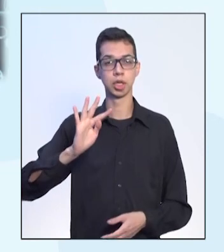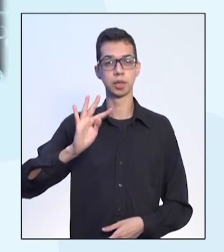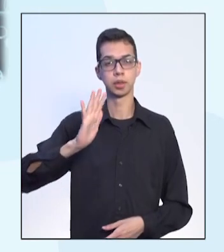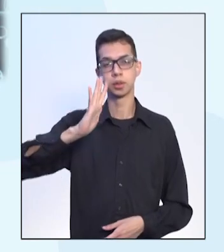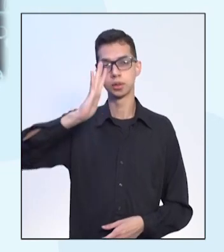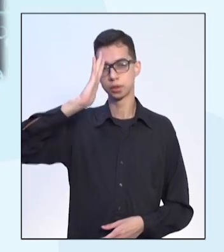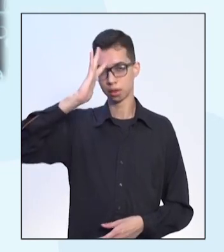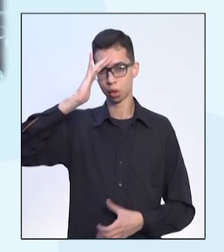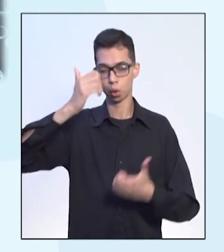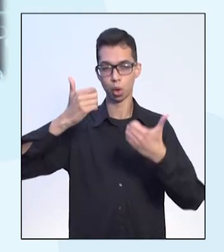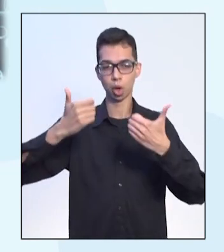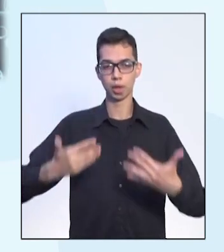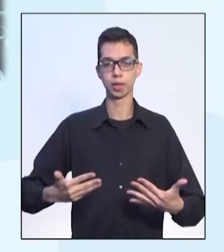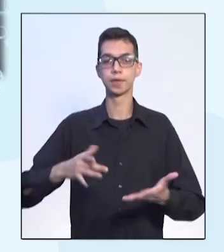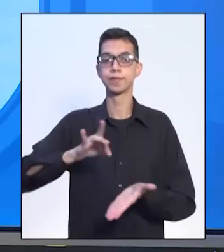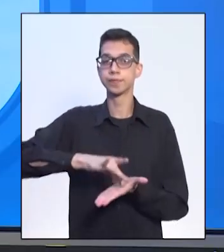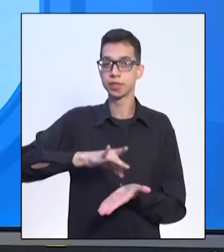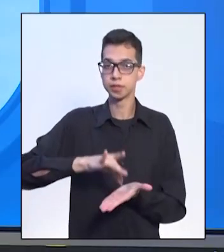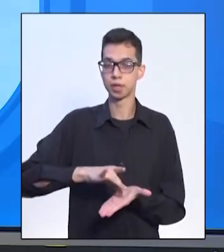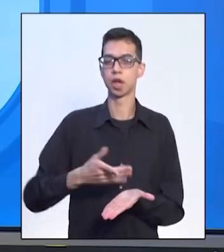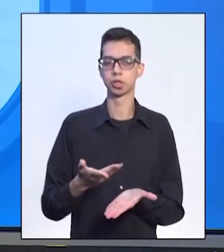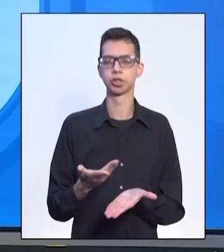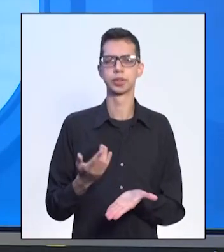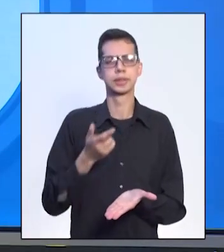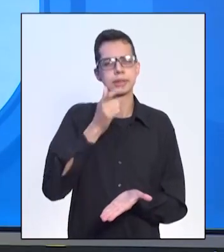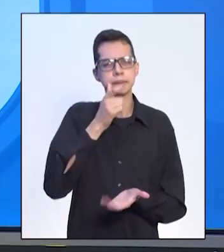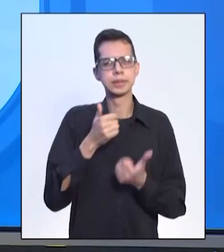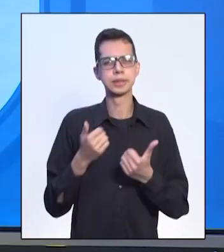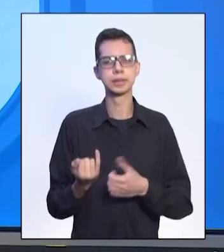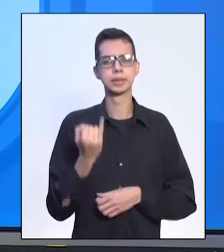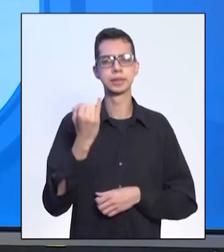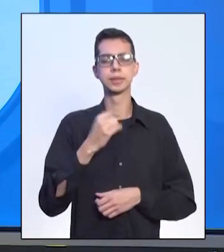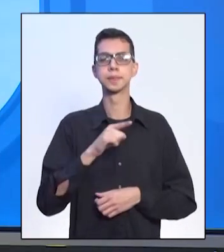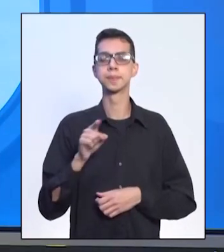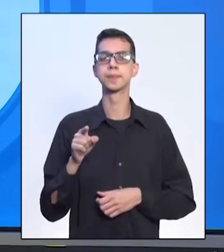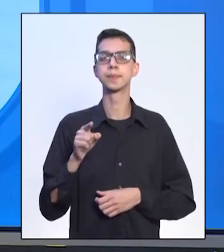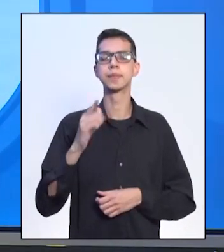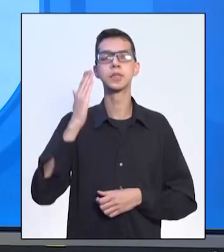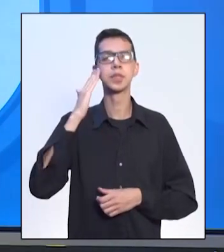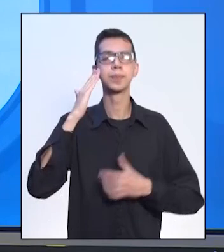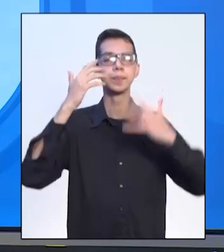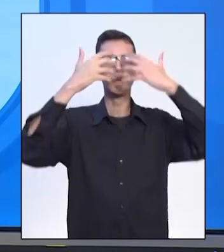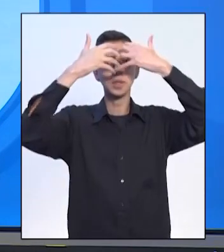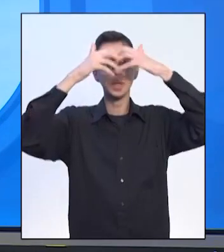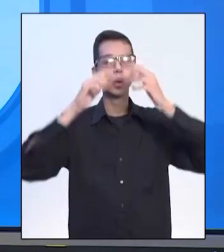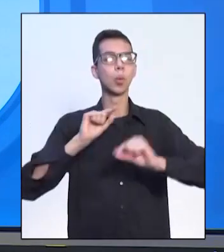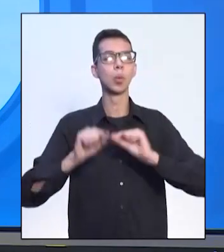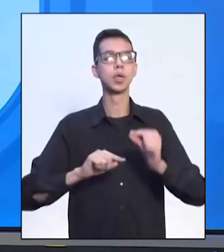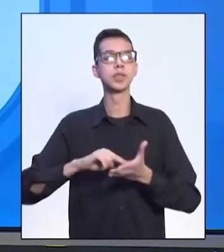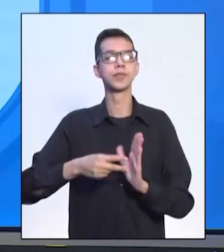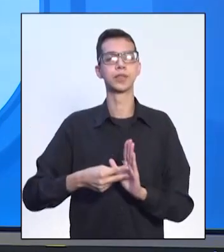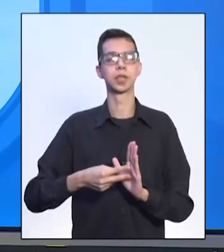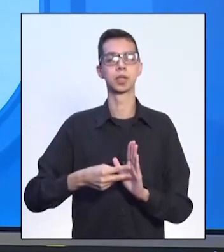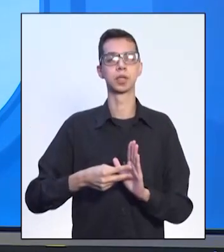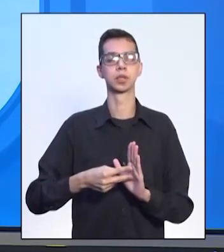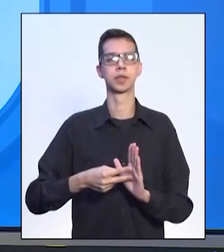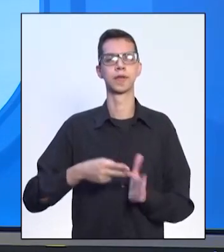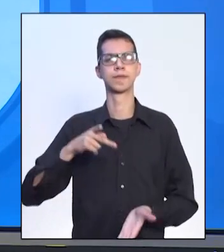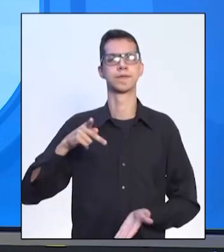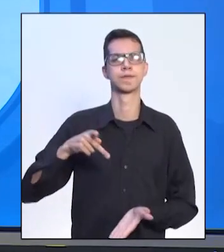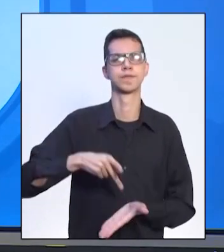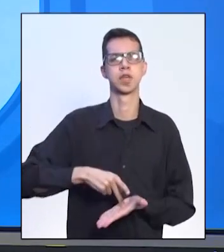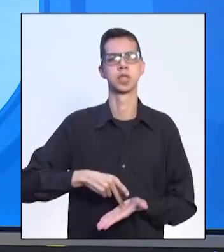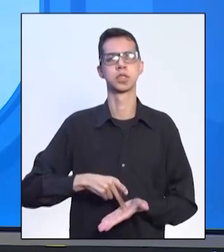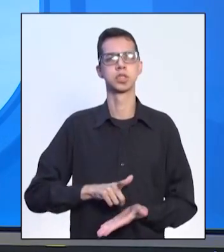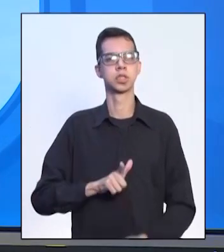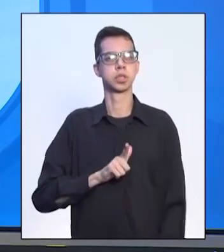gente começar a criticar, a problematizar, a questionar um pouco mais o que é ser dono da verdade, coisa que muita gente acredita que é,